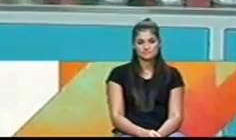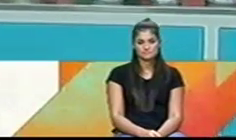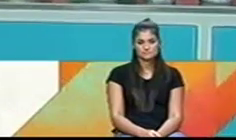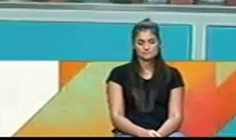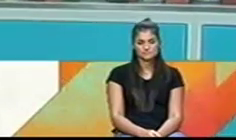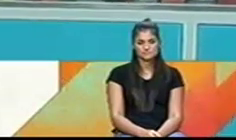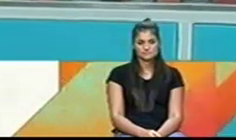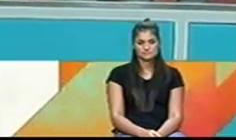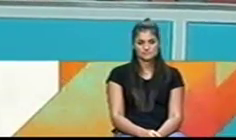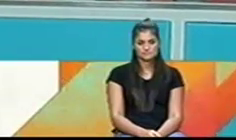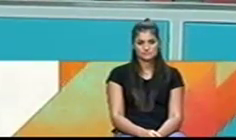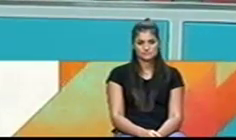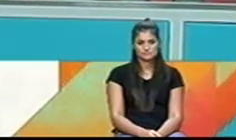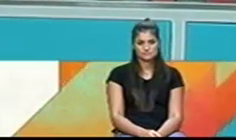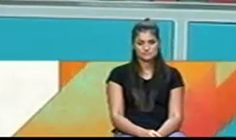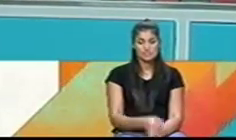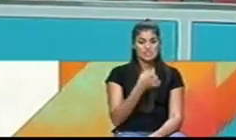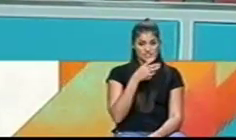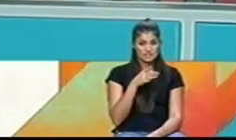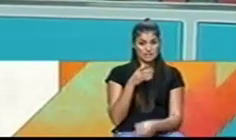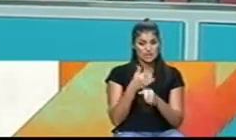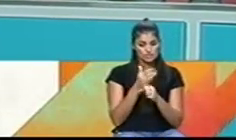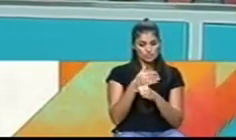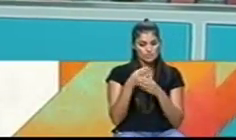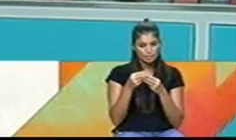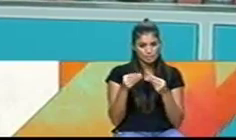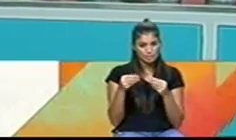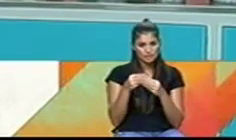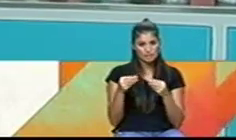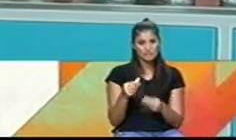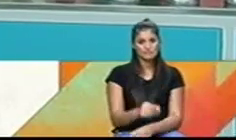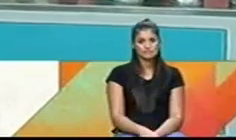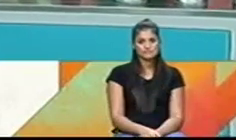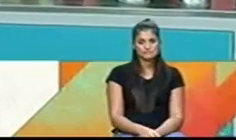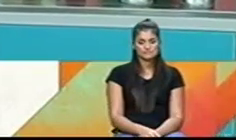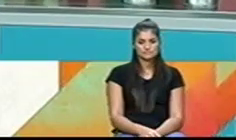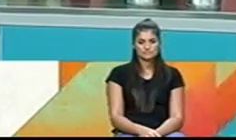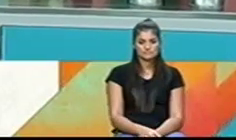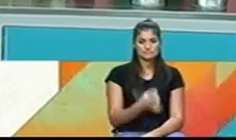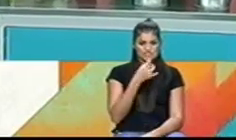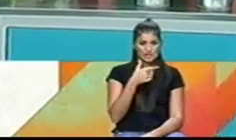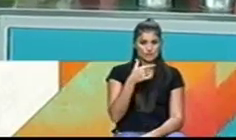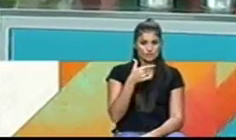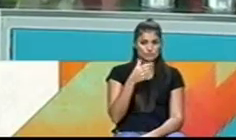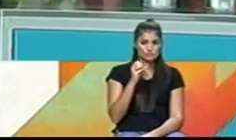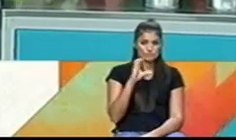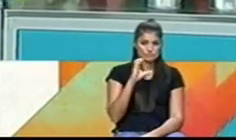Vamos deixar que a cebola amacie. Vamos deixar também que o toucinho cozinhe.